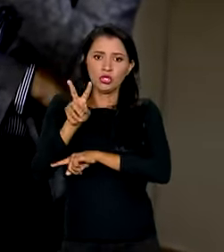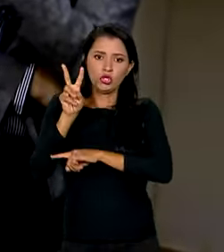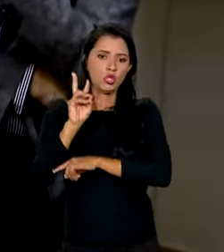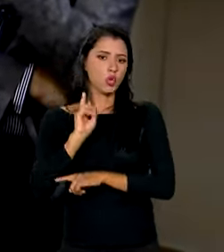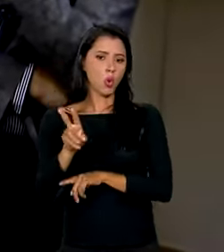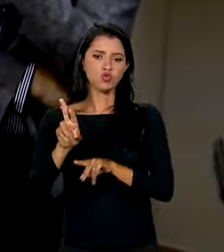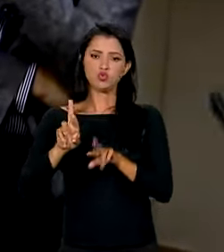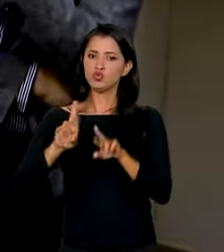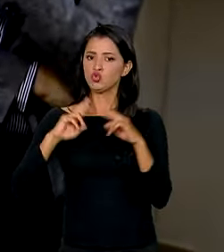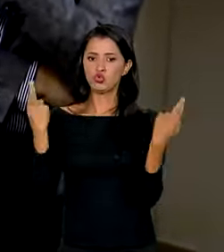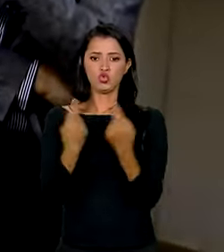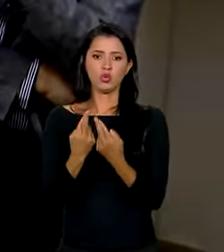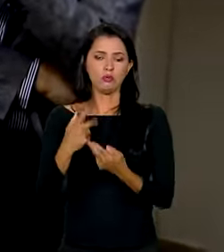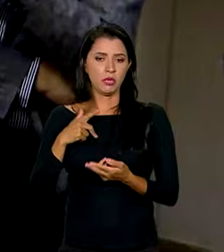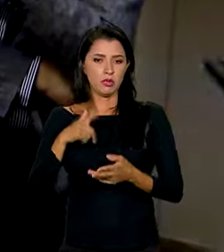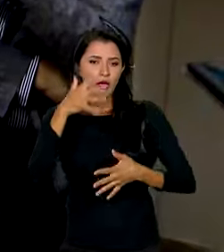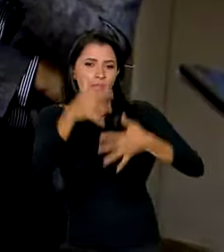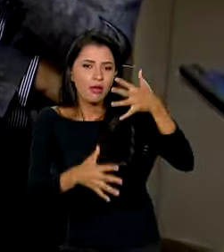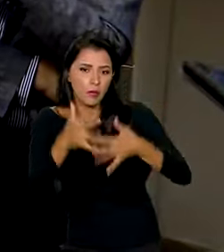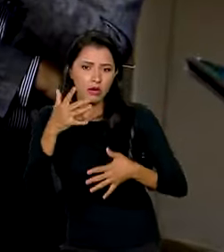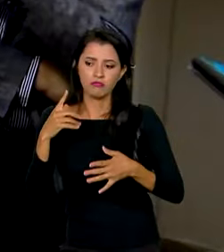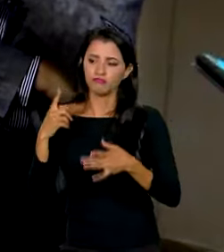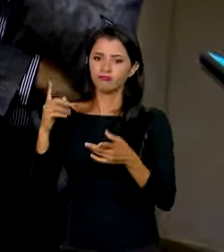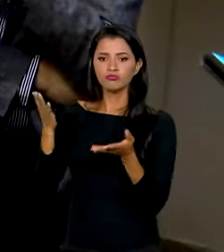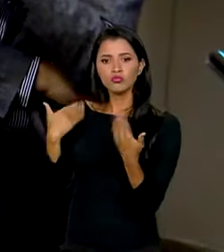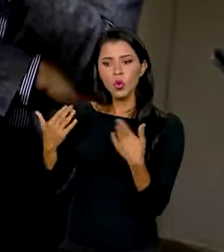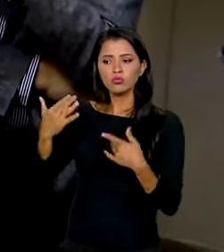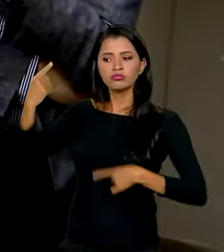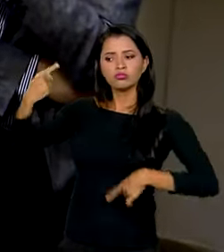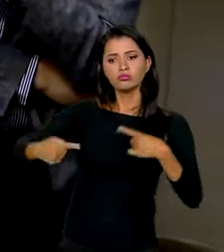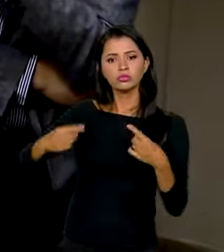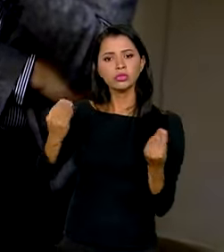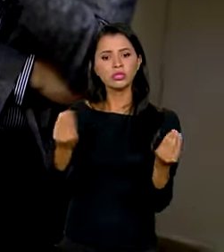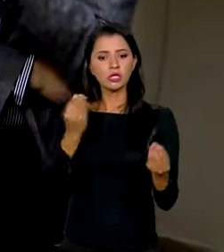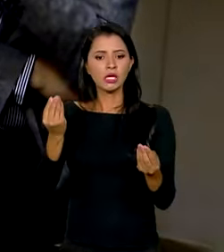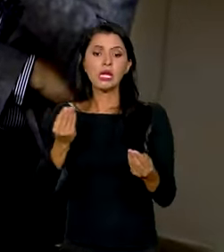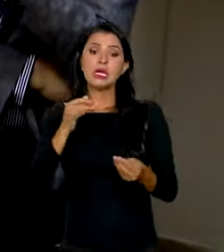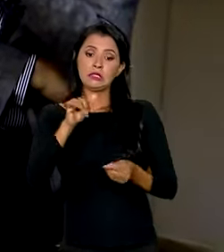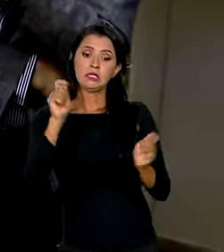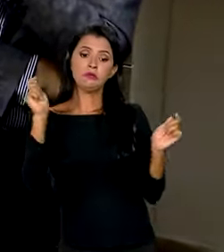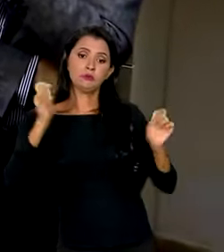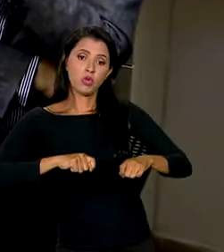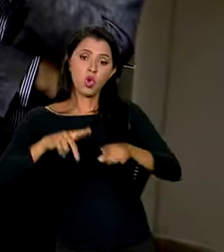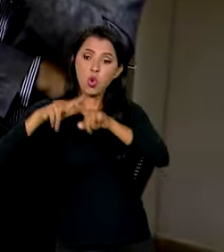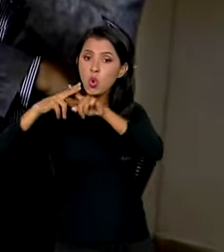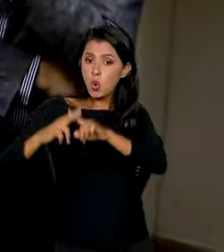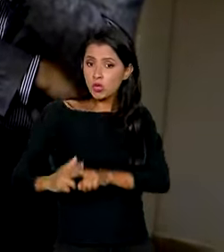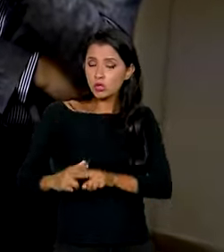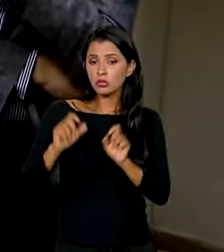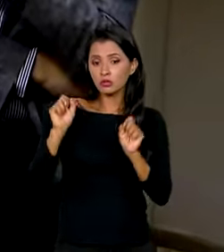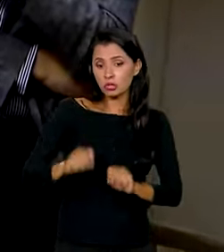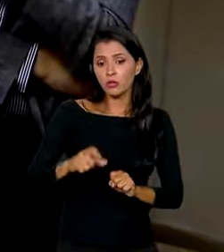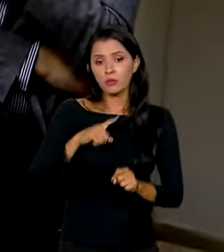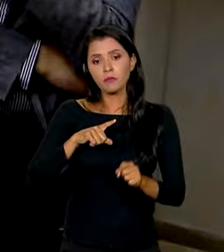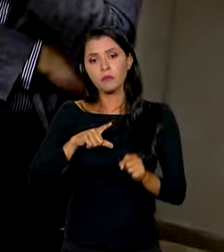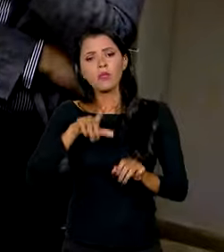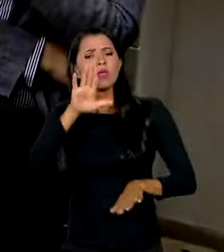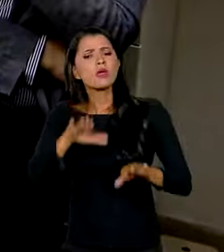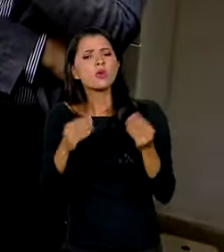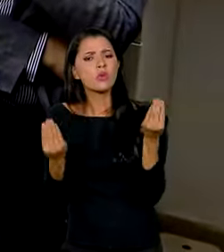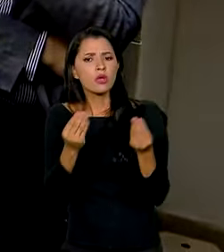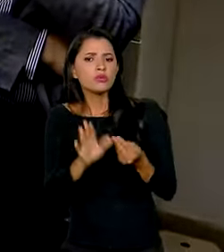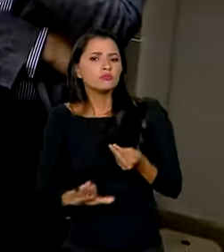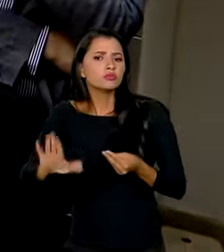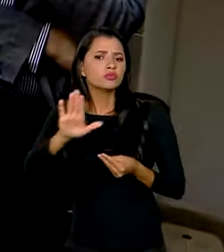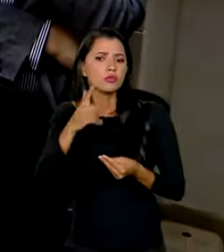da composição da lista, eu vou discuti-los com o Dani, se for o caso, de correção, se eles estão incluídos, se não estão, é mais ou menos, em geral,